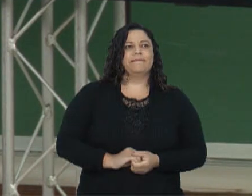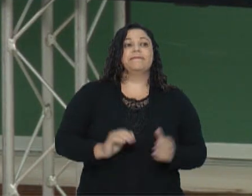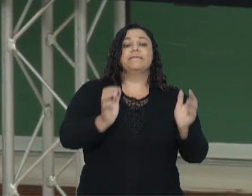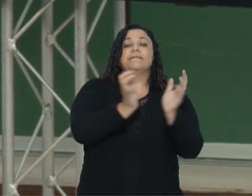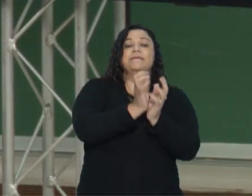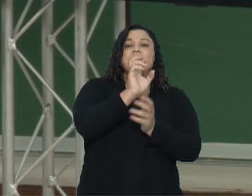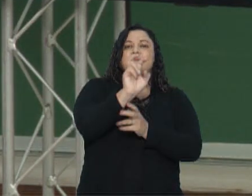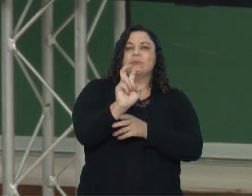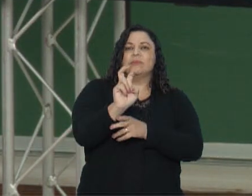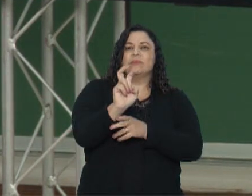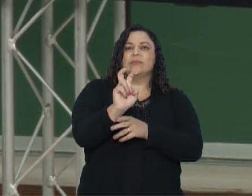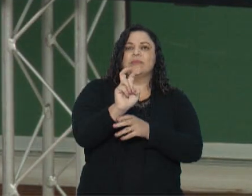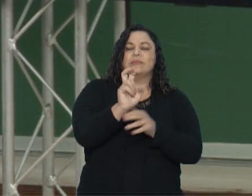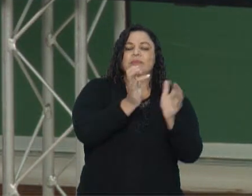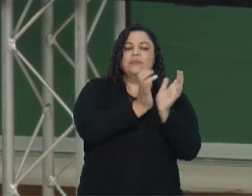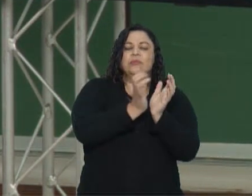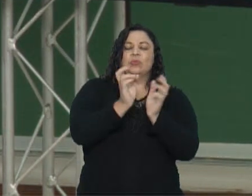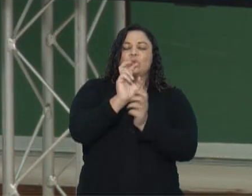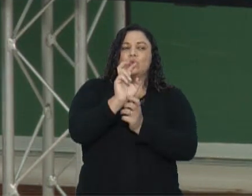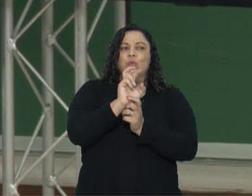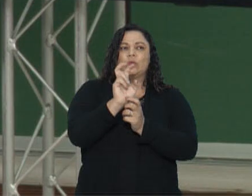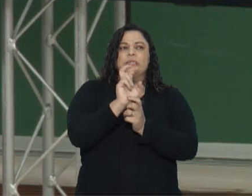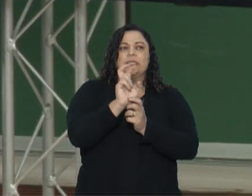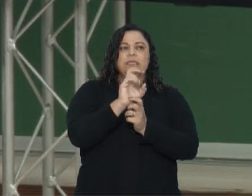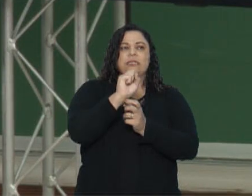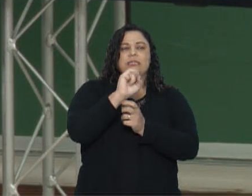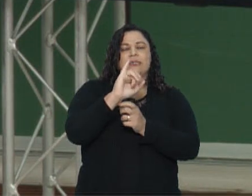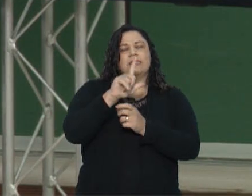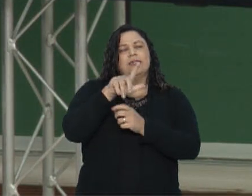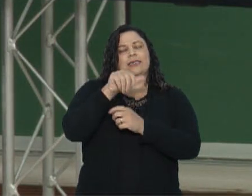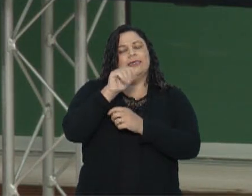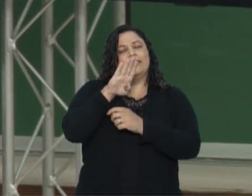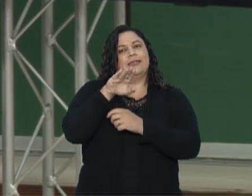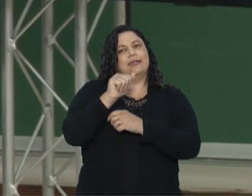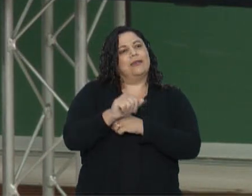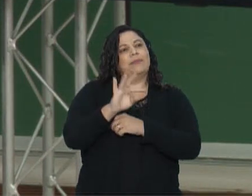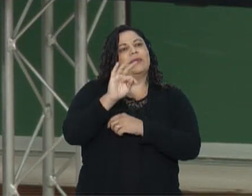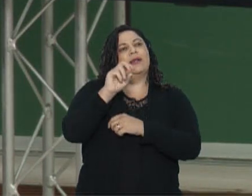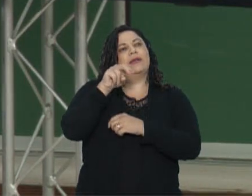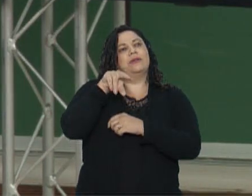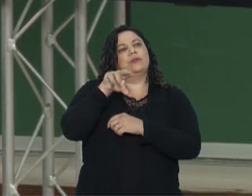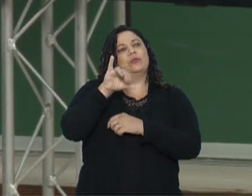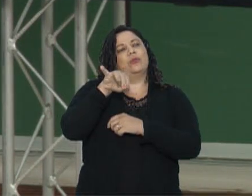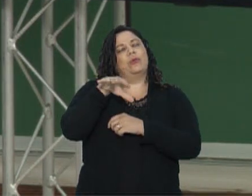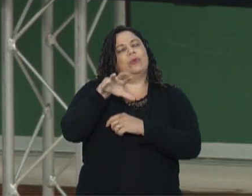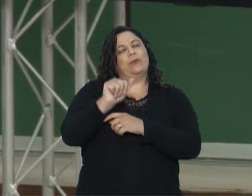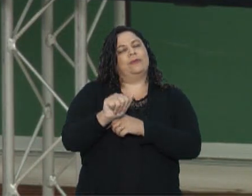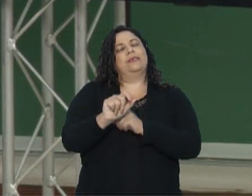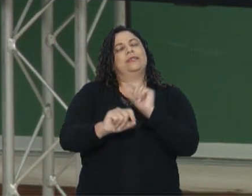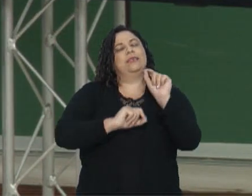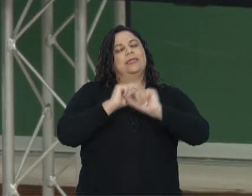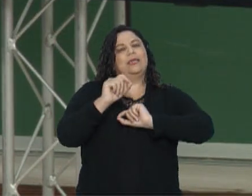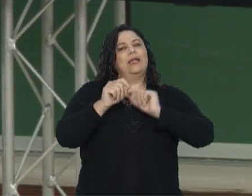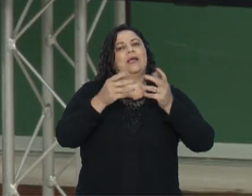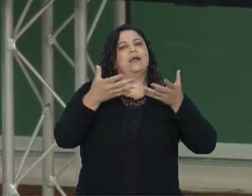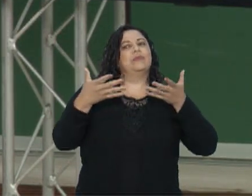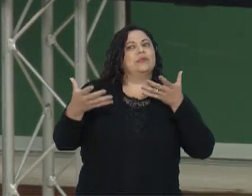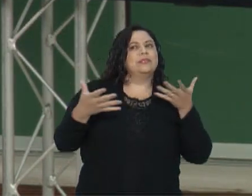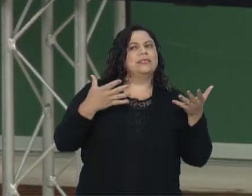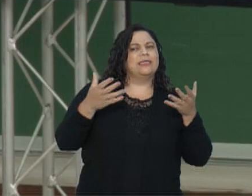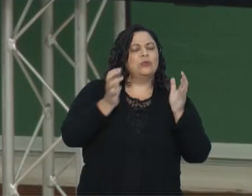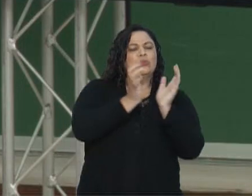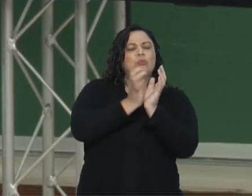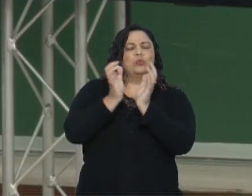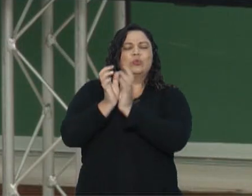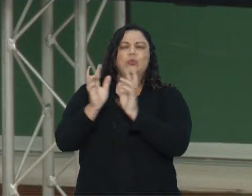grupo 5, as palavras sílaba, tônica, gráfica. Por que são esdrúxulas? Isso